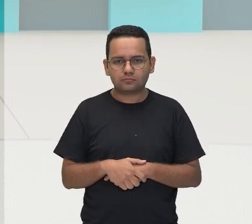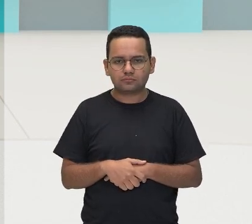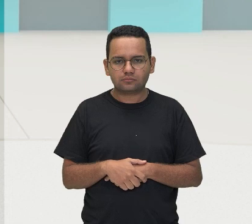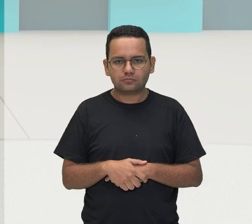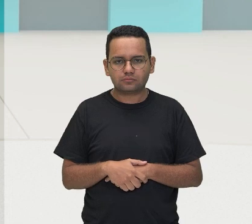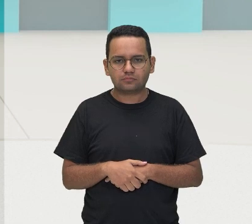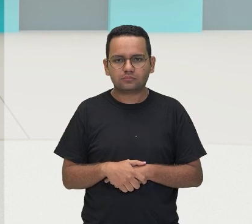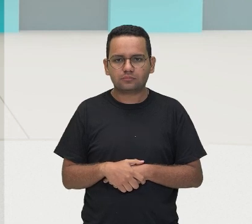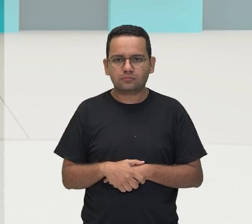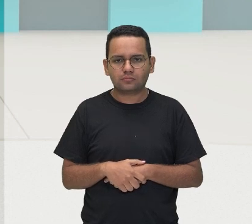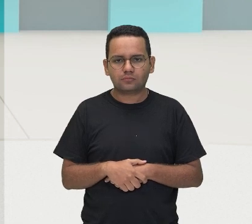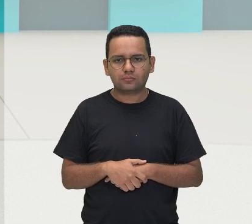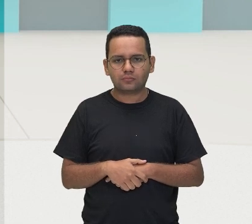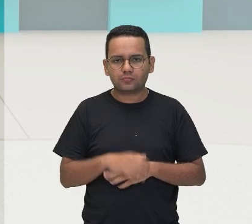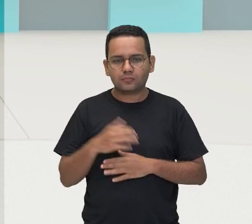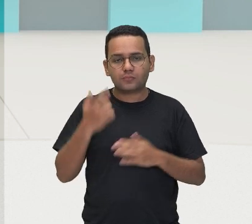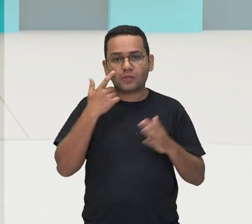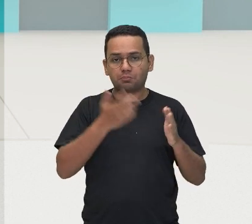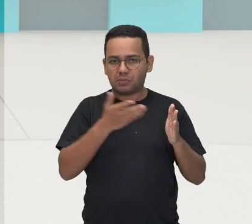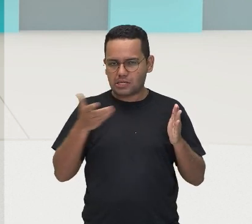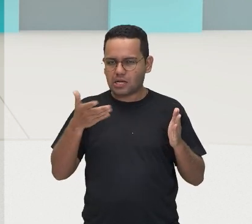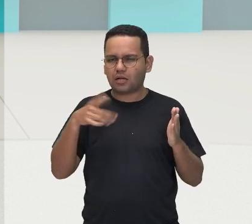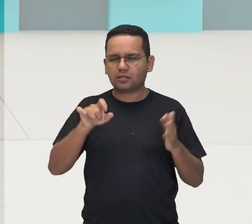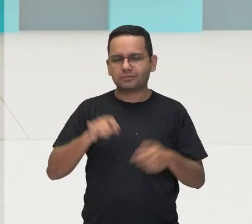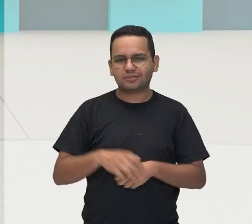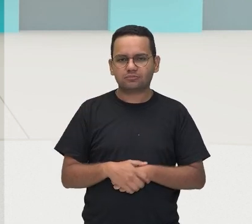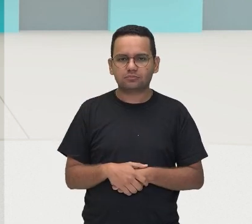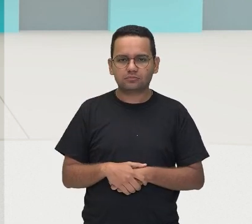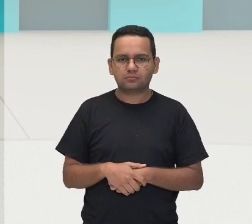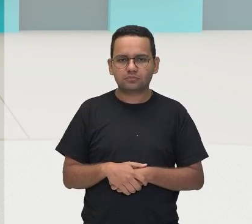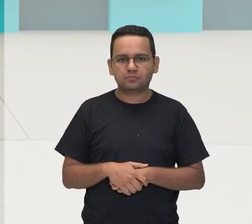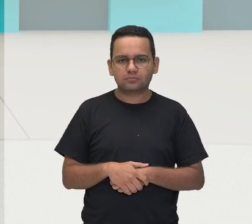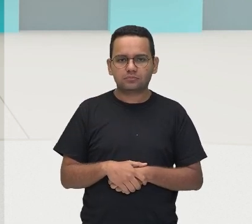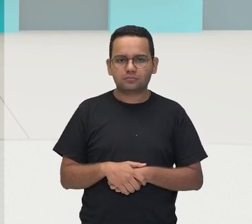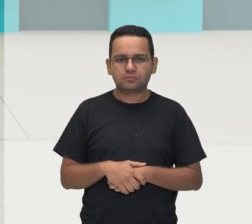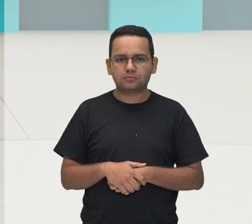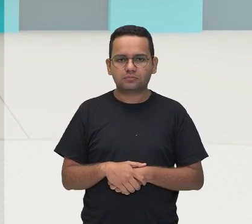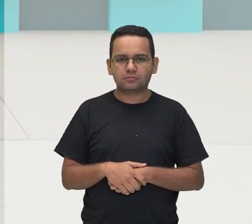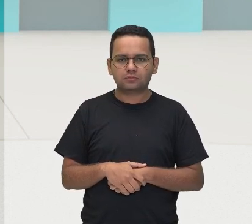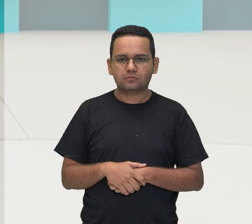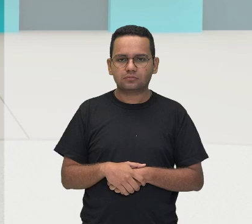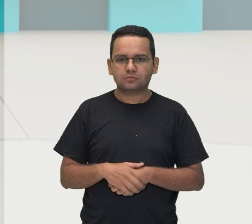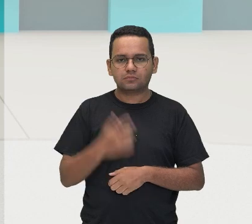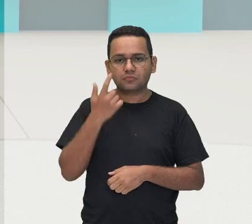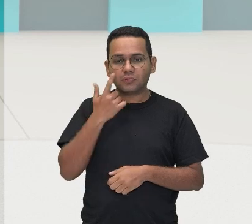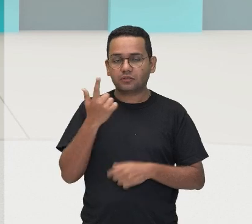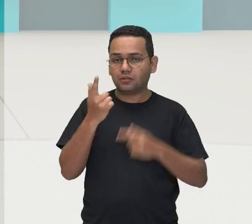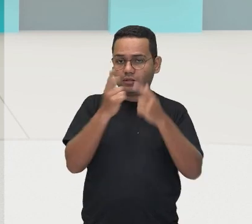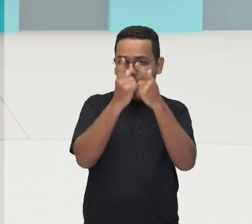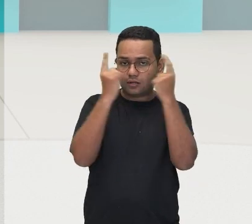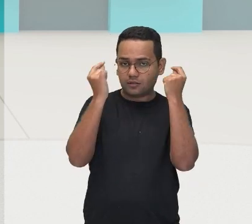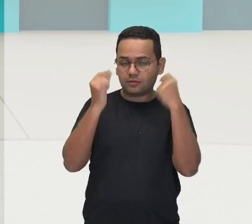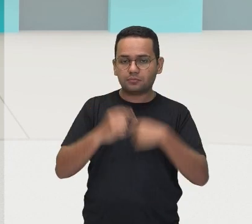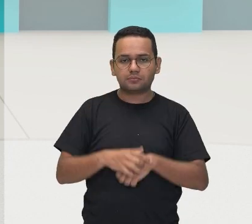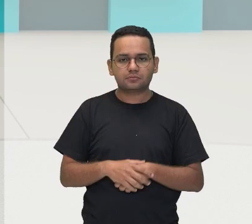civilizações antigas, nós temos o exemplo, né, por exemplo, da Grécia,